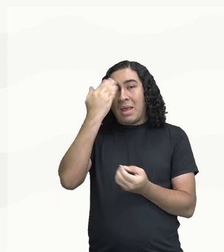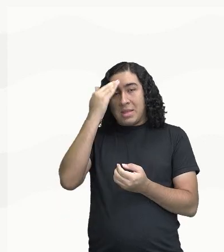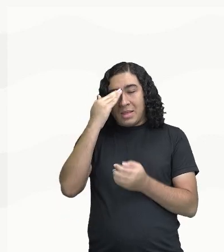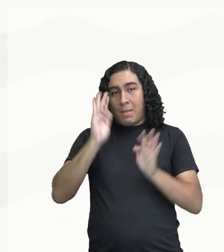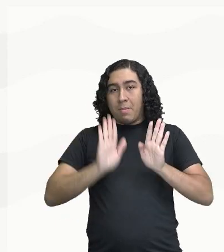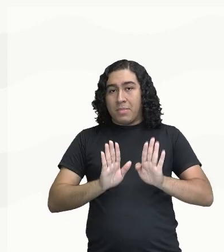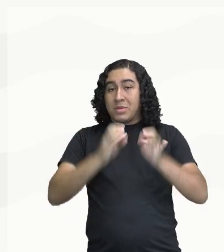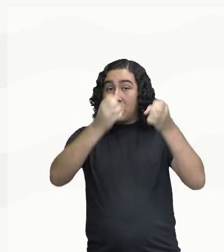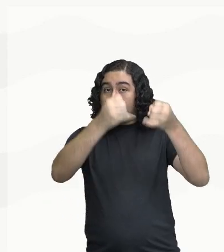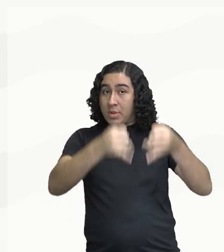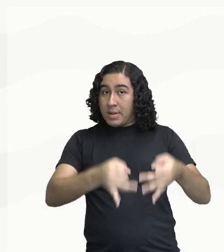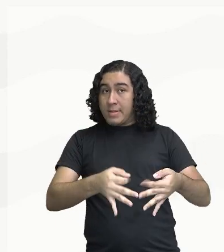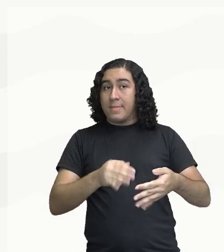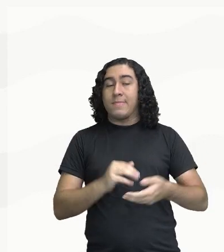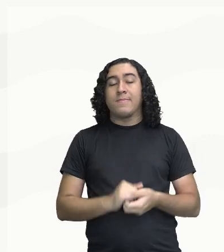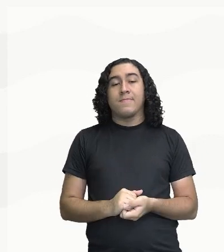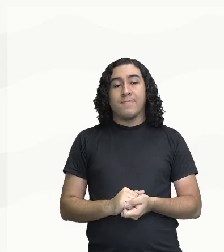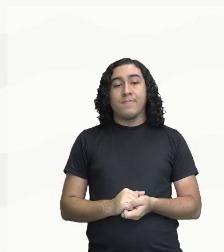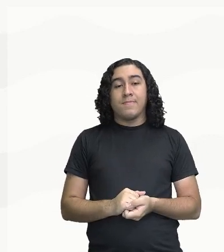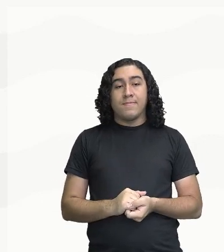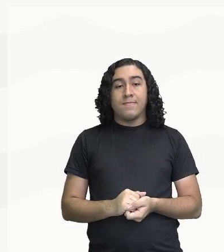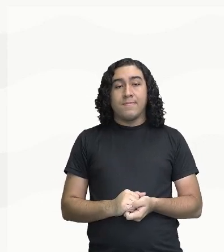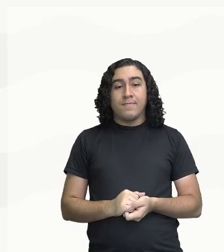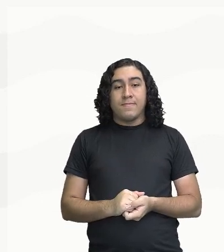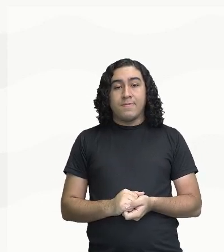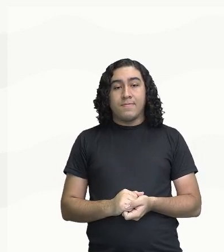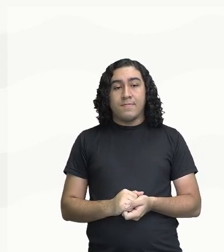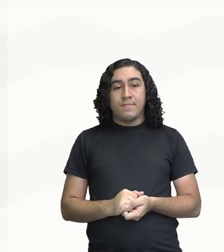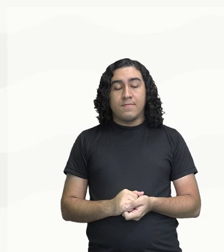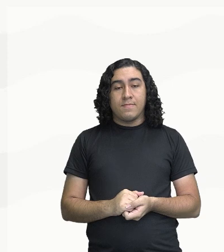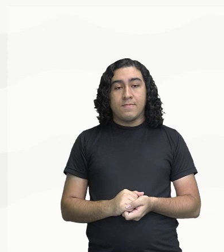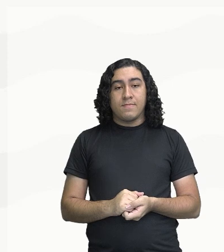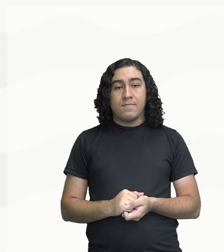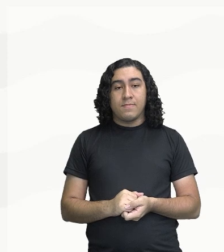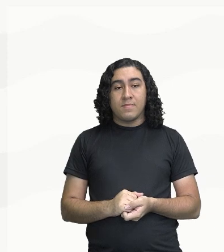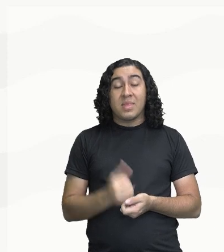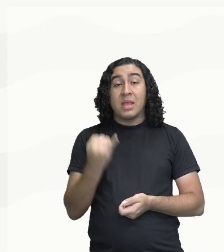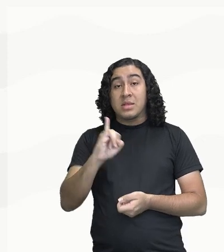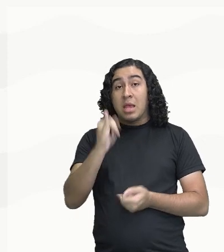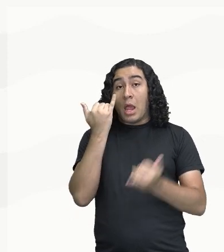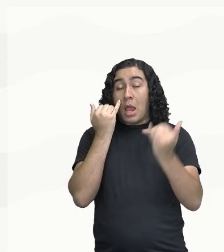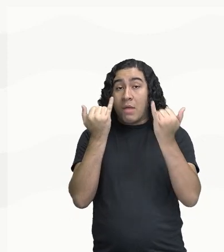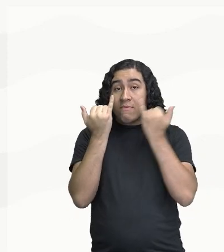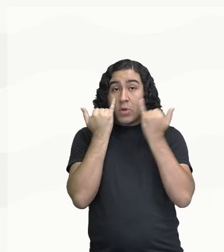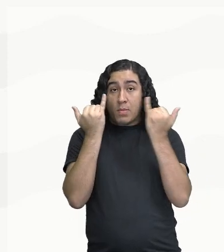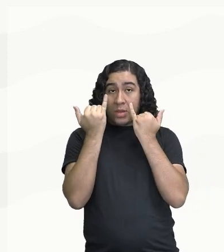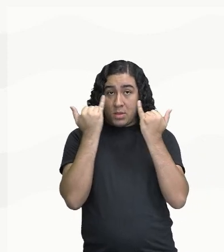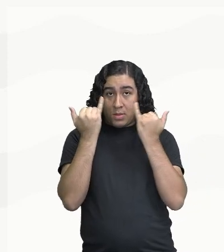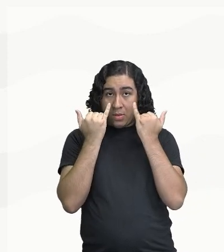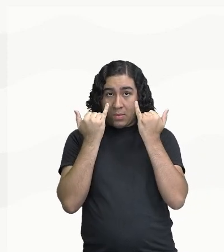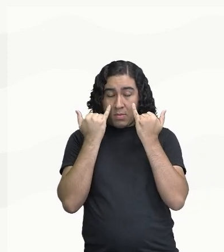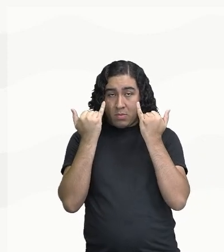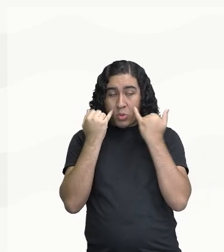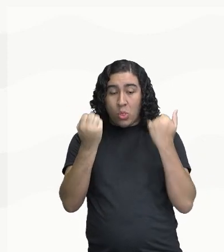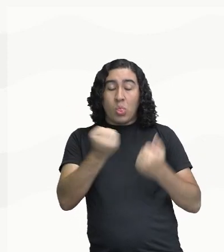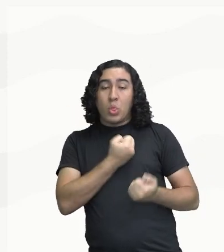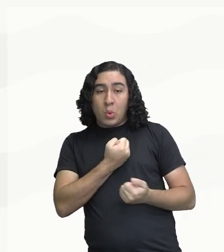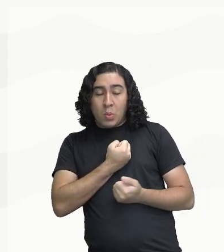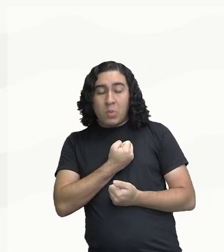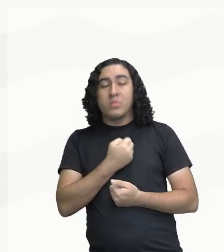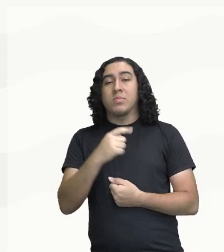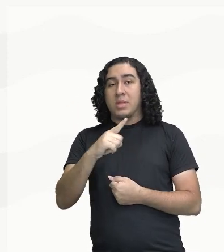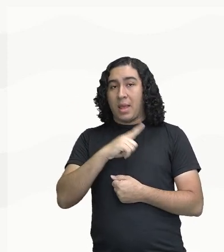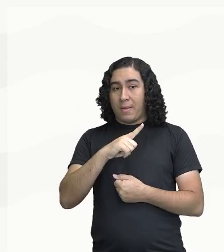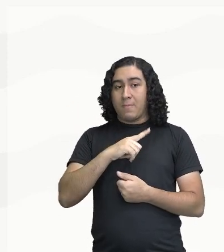lá. Nós temos aqui a representação. Então, se eu estou falando de dados desse intervalo, então existe lá um